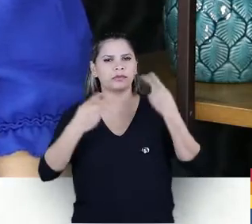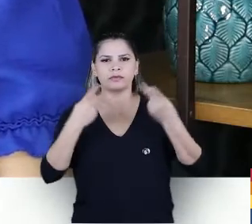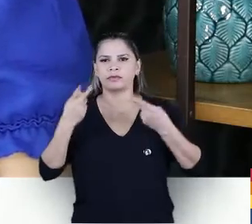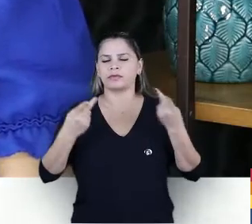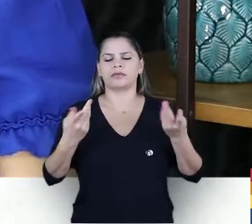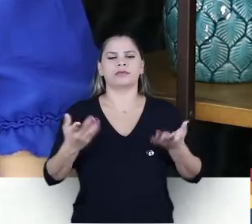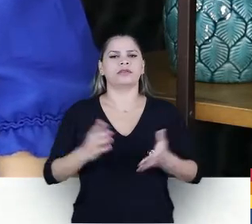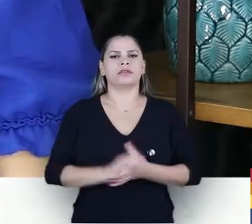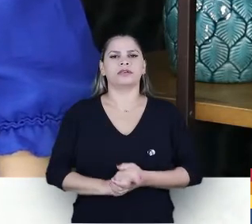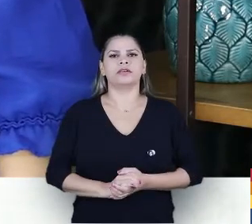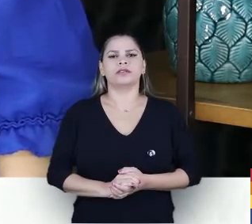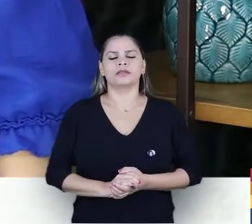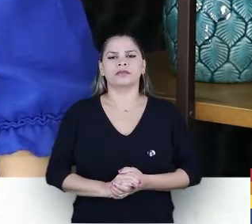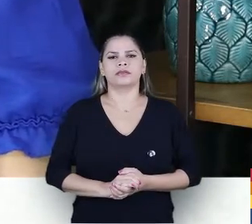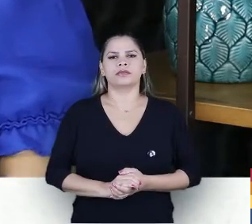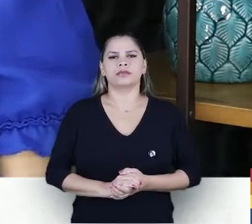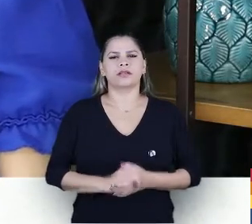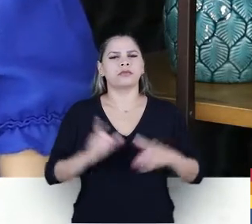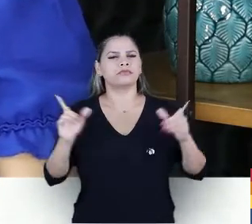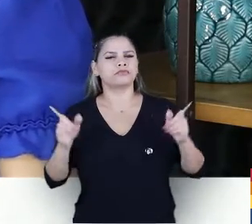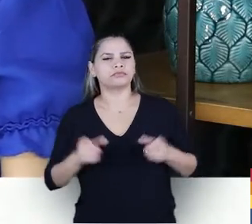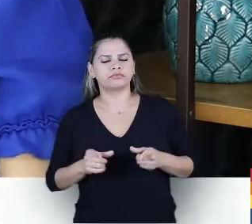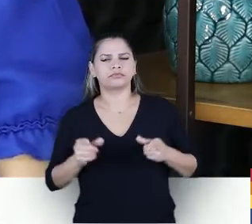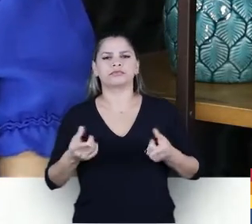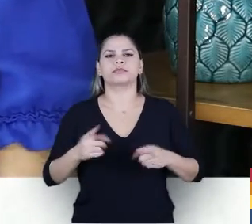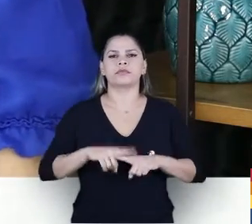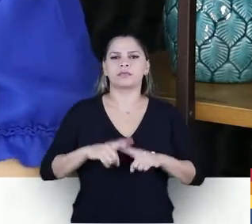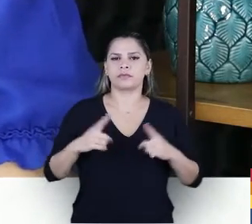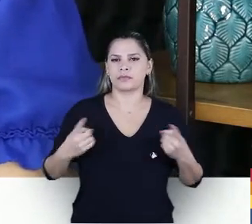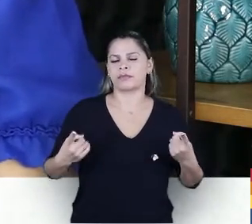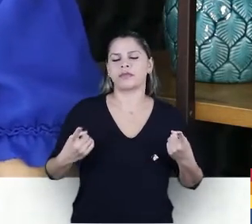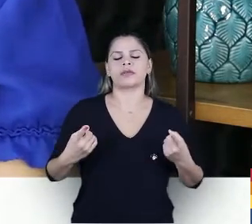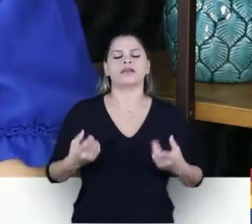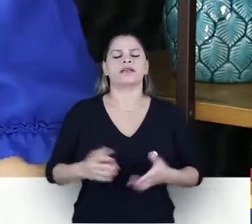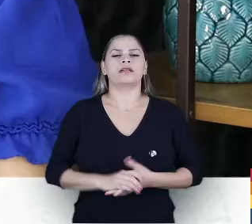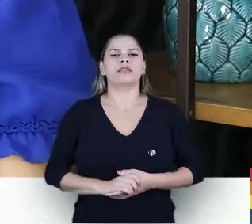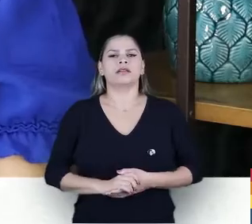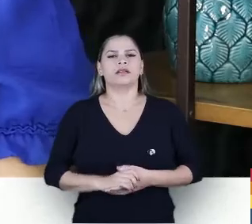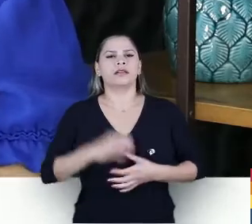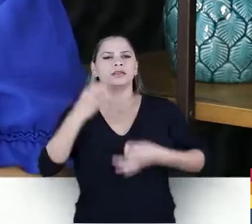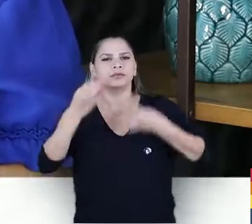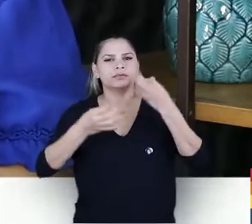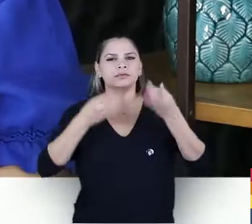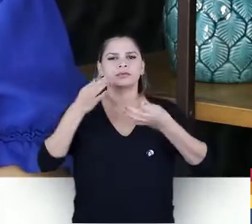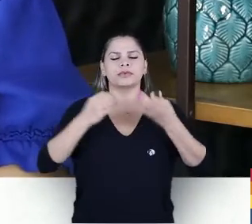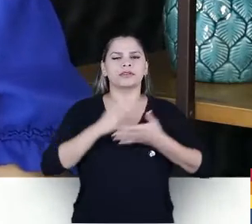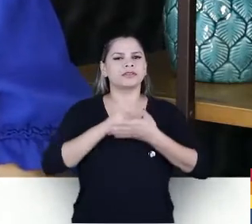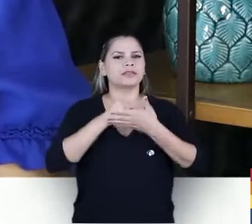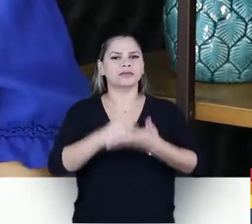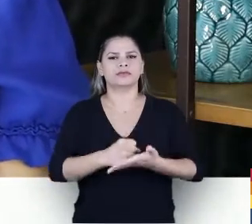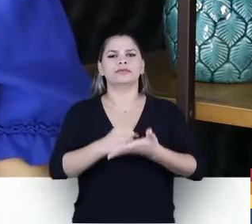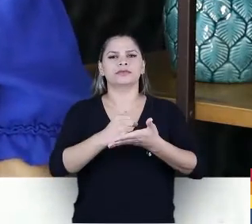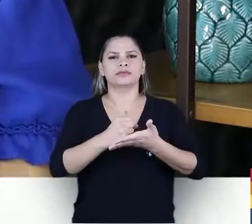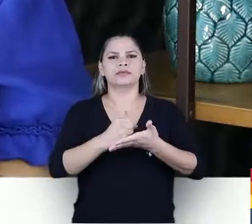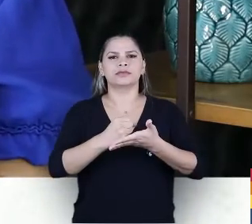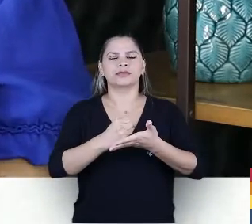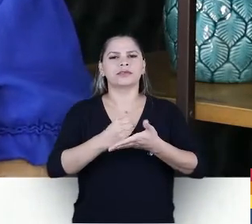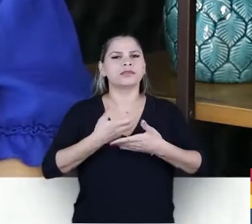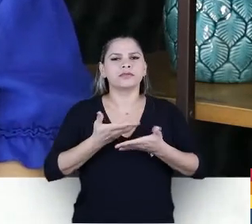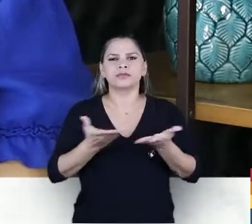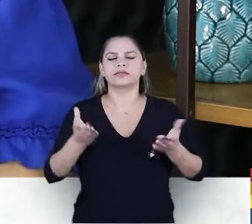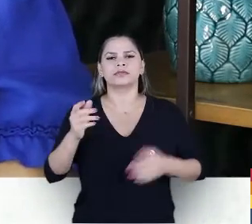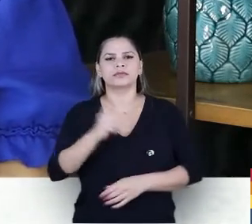professores. Eu sei que nós precisamos, né, entender como é que foi construído, como que